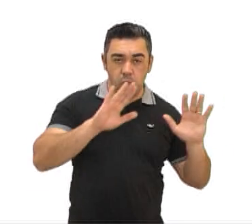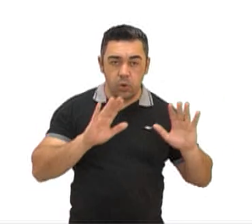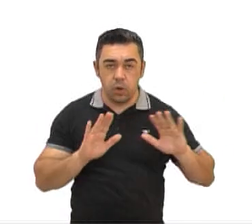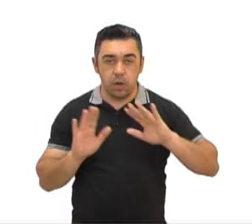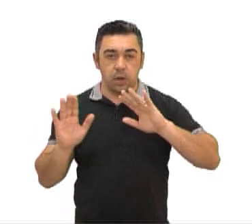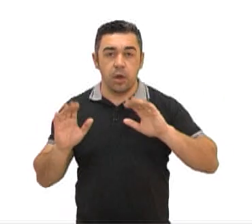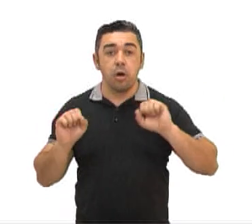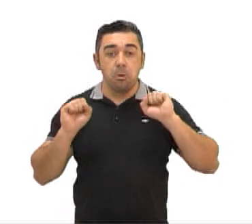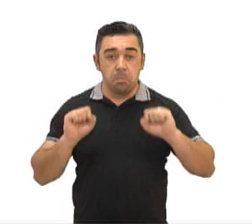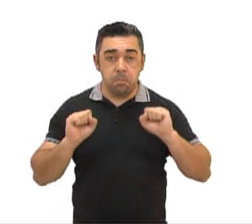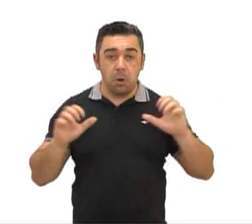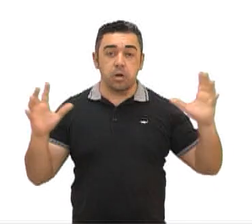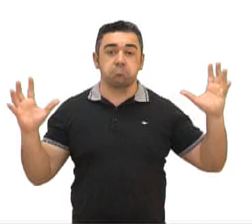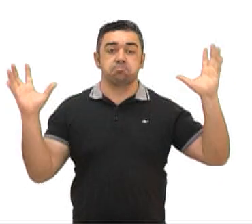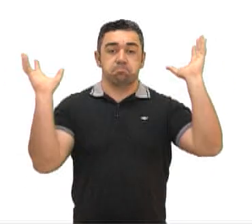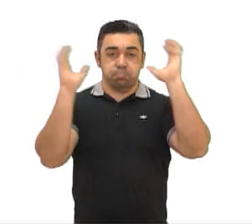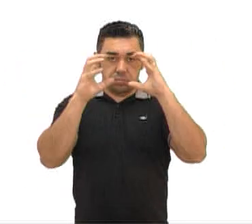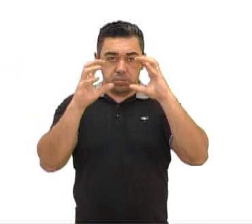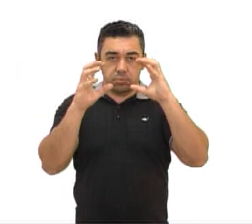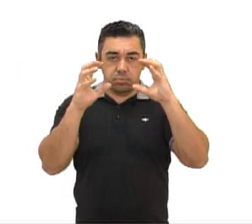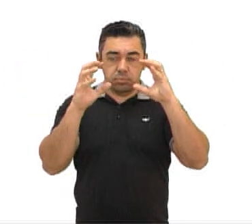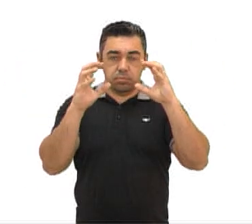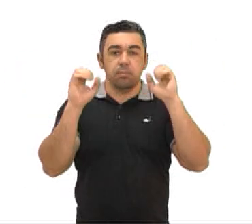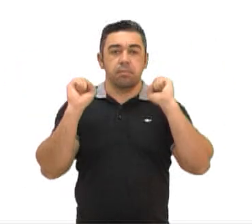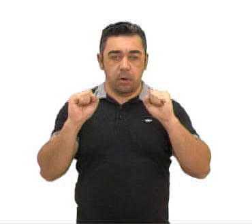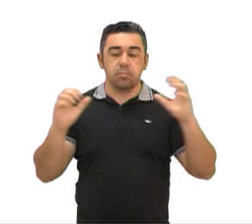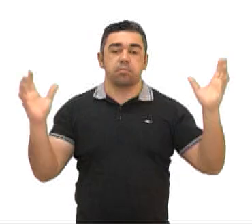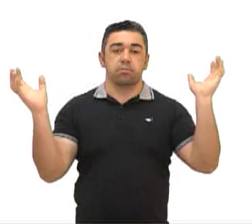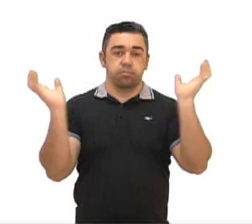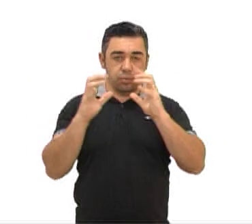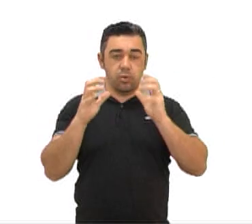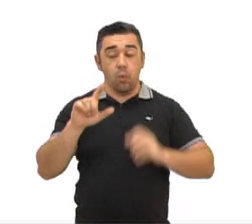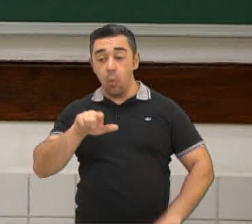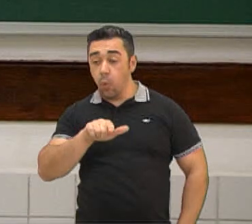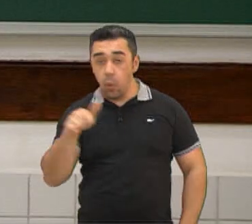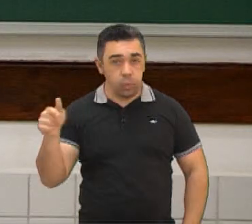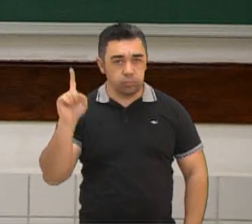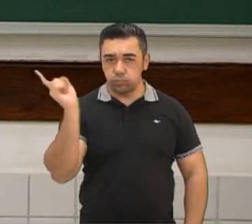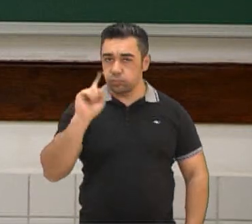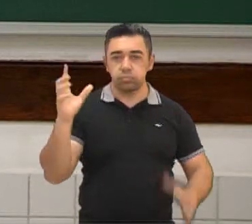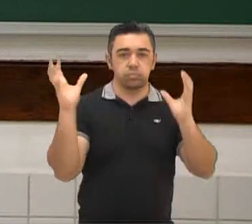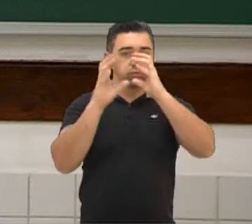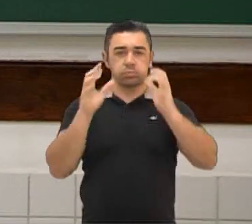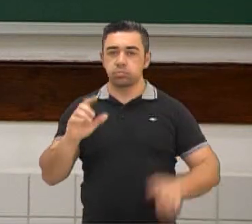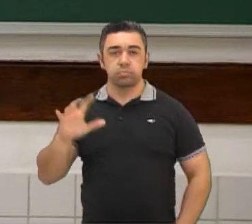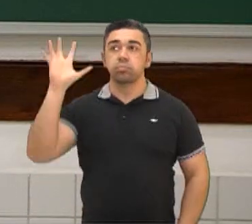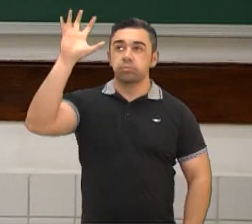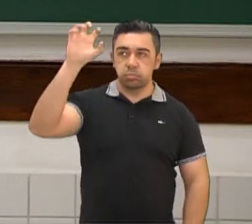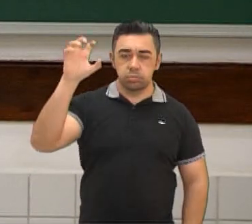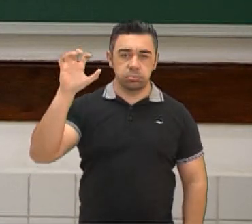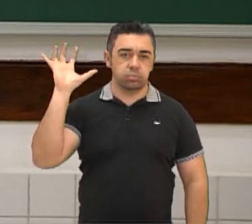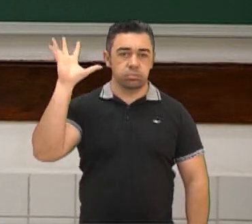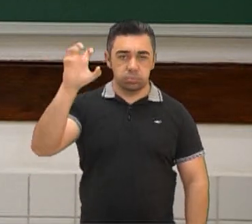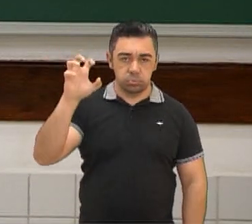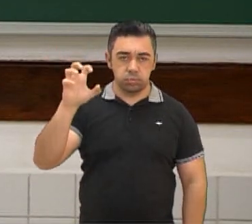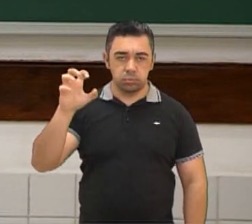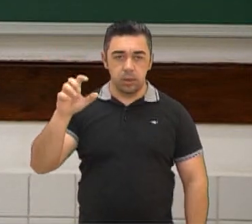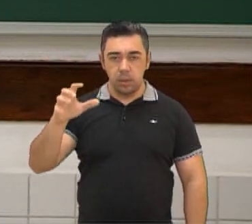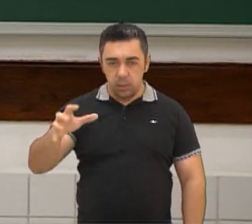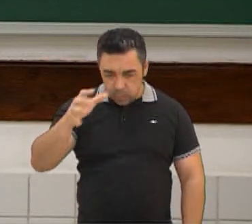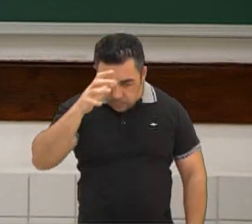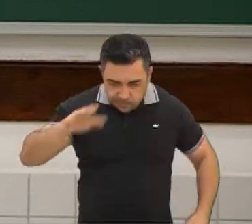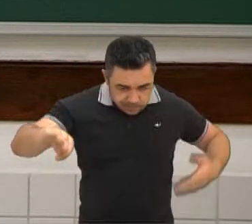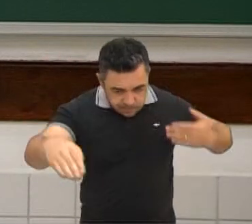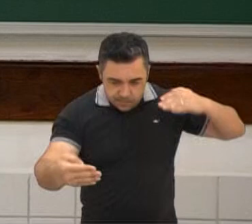que pode segurar a bola com as 2 mãos. Os demais jogadores, para conduzir, usam esse movimento